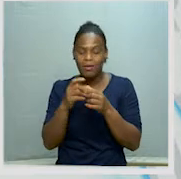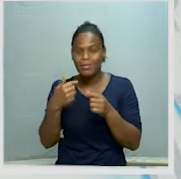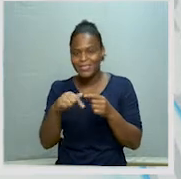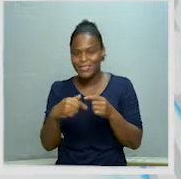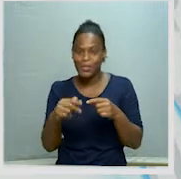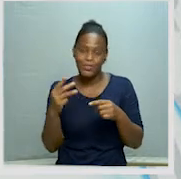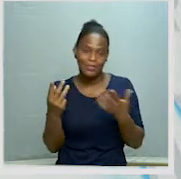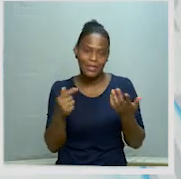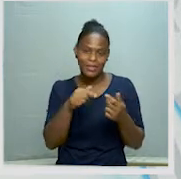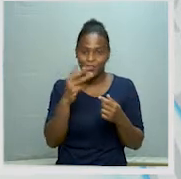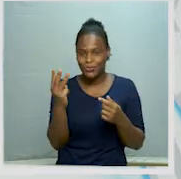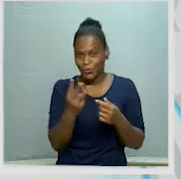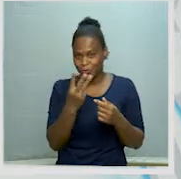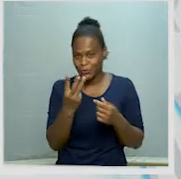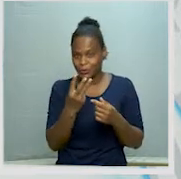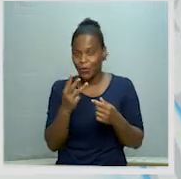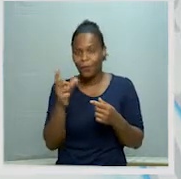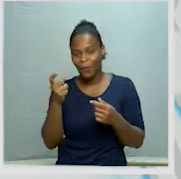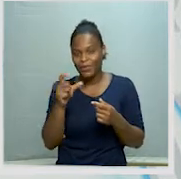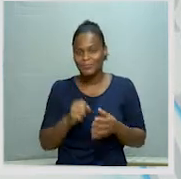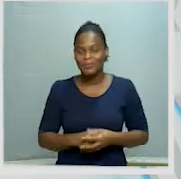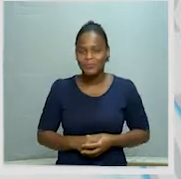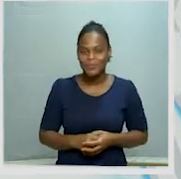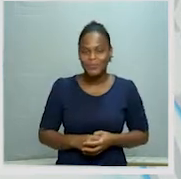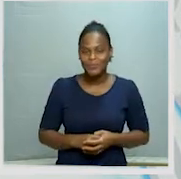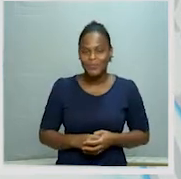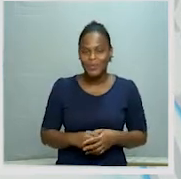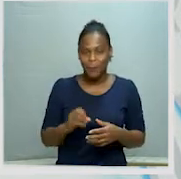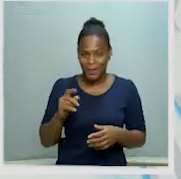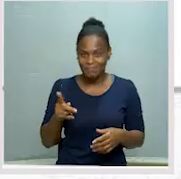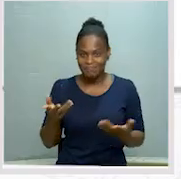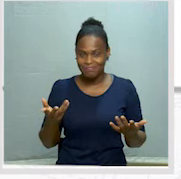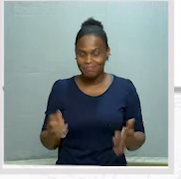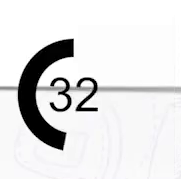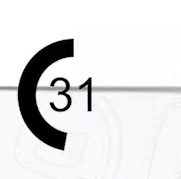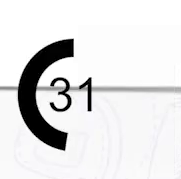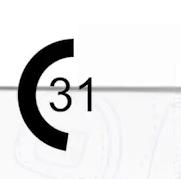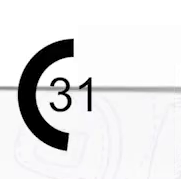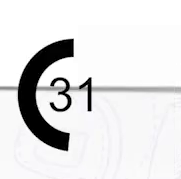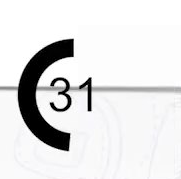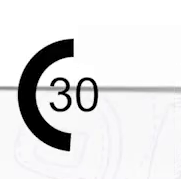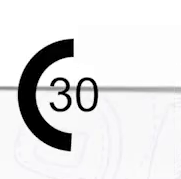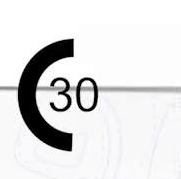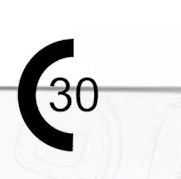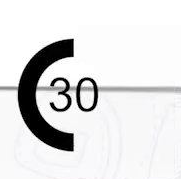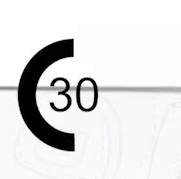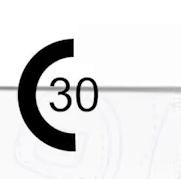relação existe entre esses 3 conceitos? Ok?